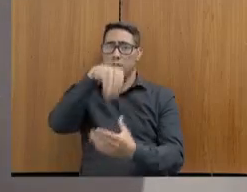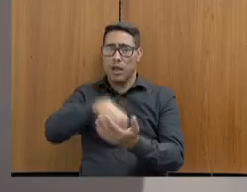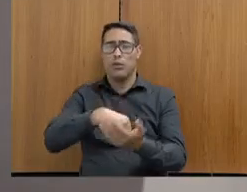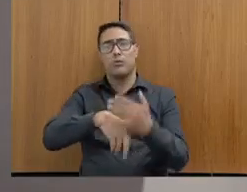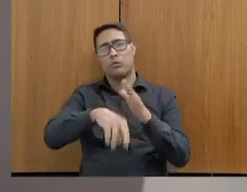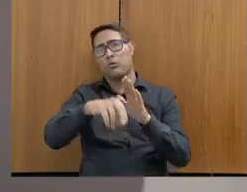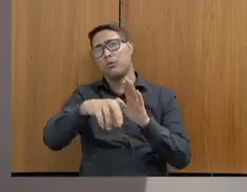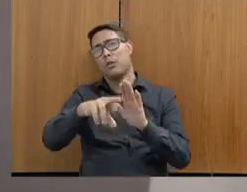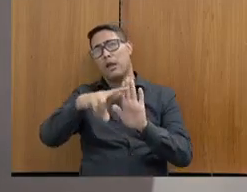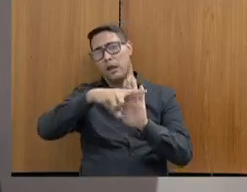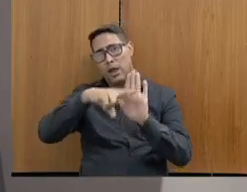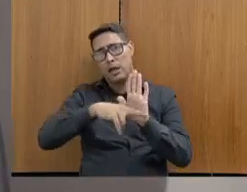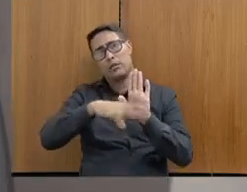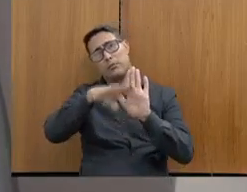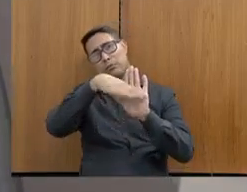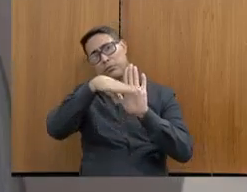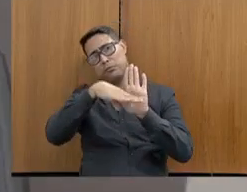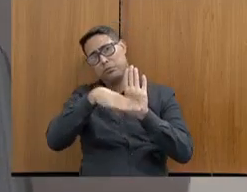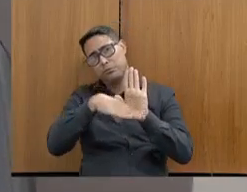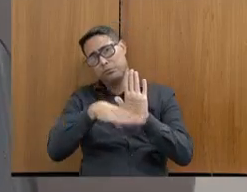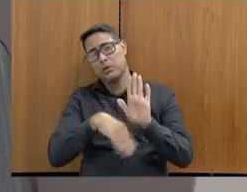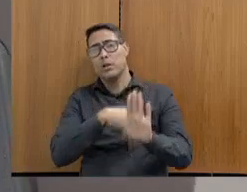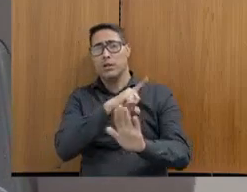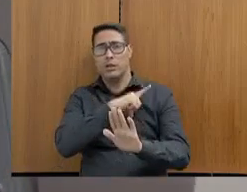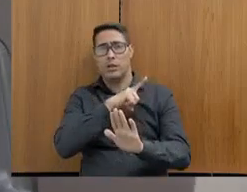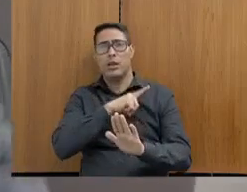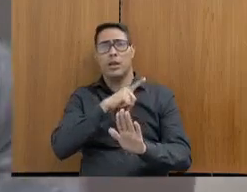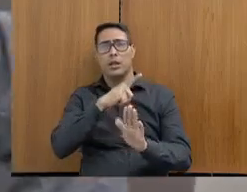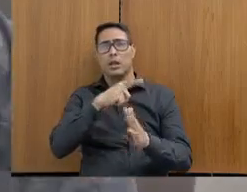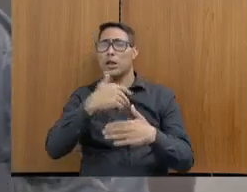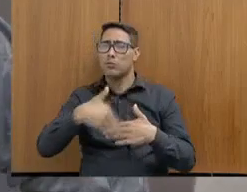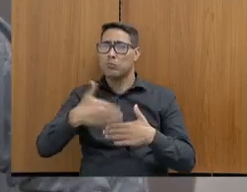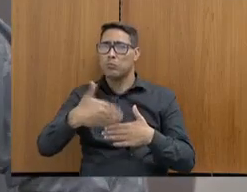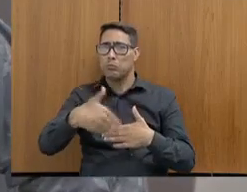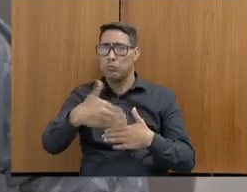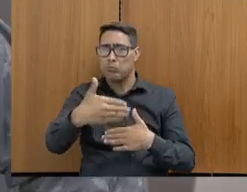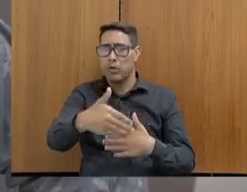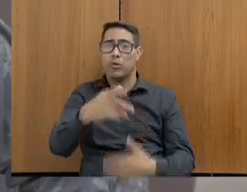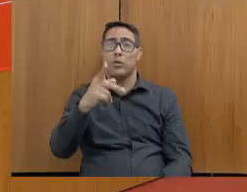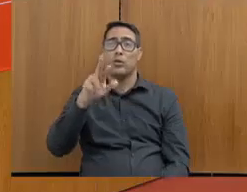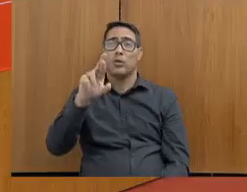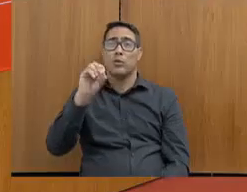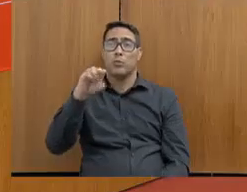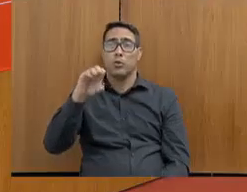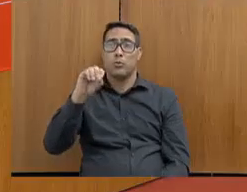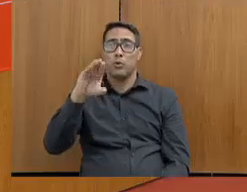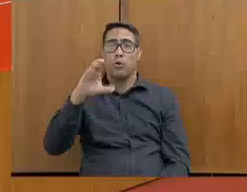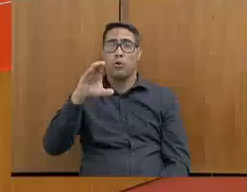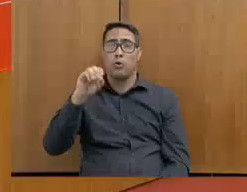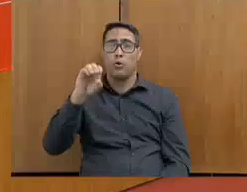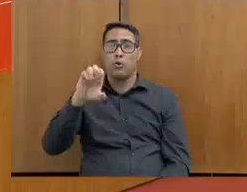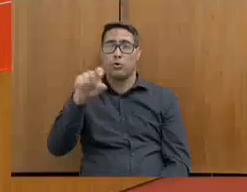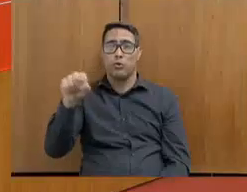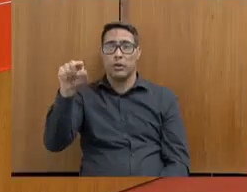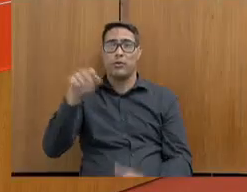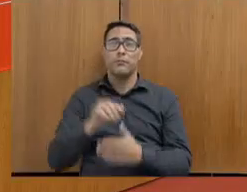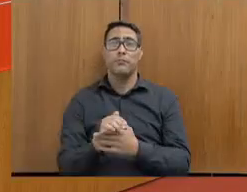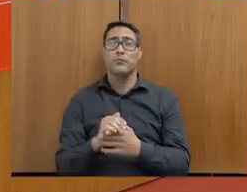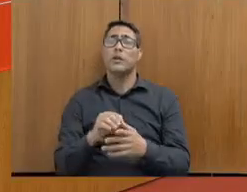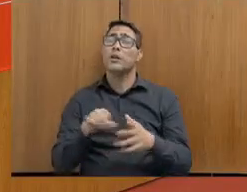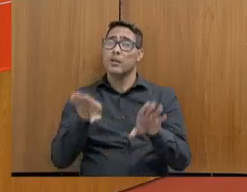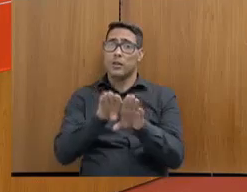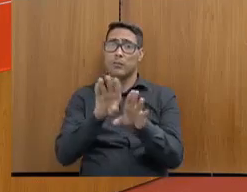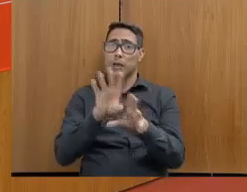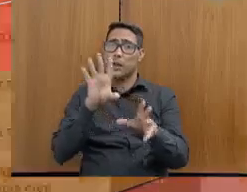publicação das próximas promoções para Além disso né dentro da sistemática das carreiras